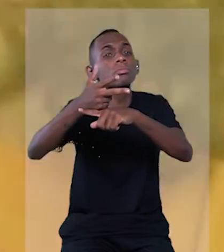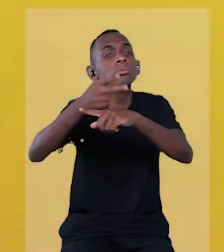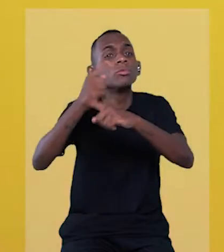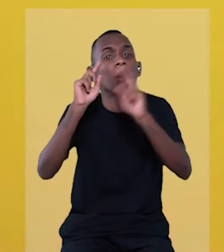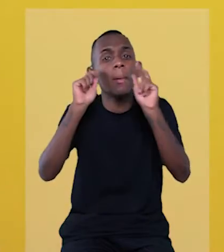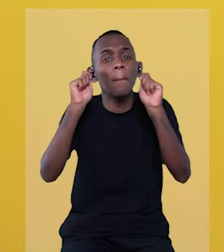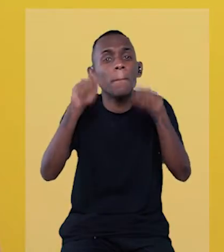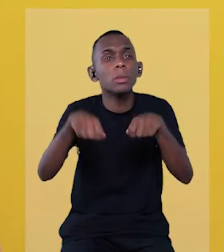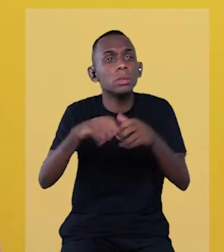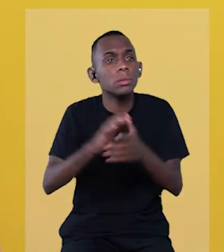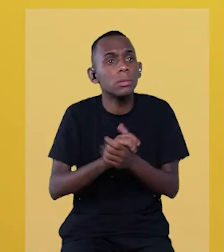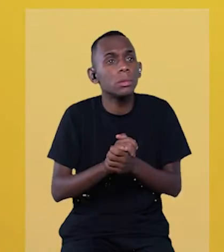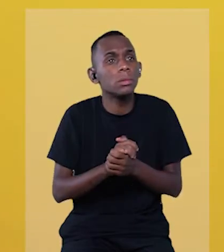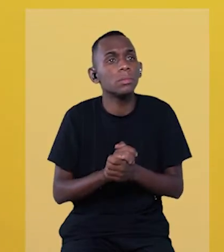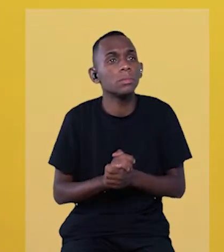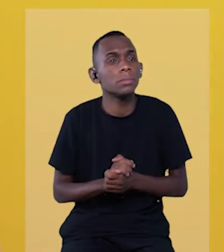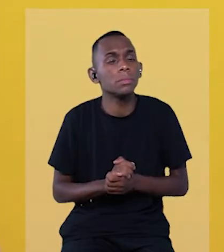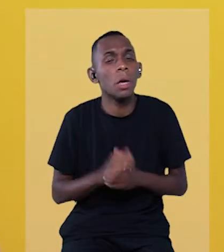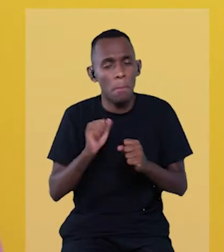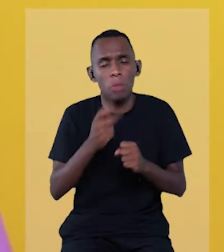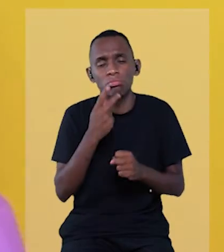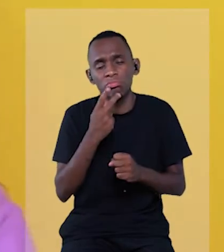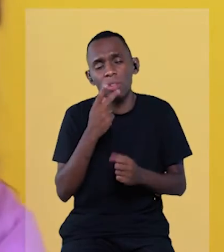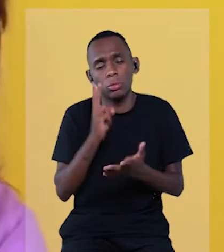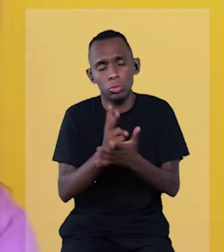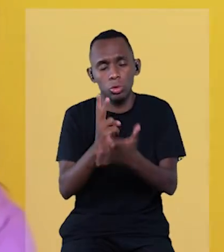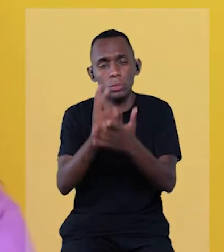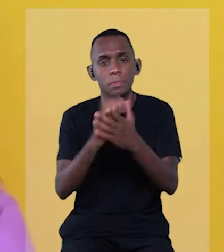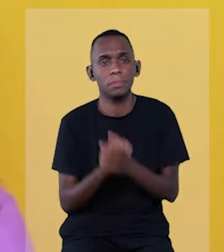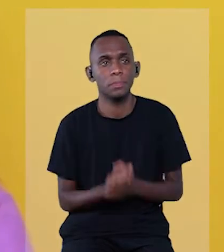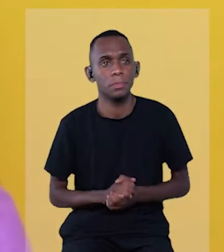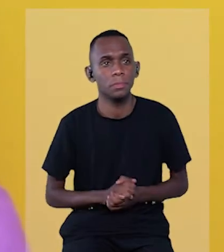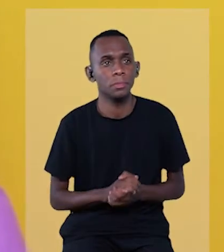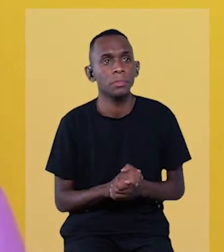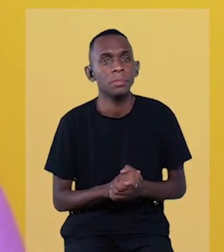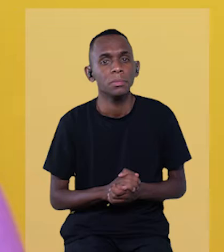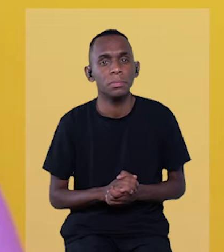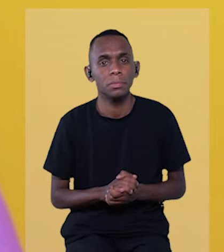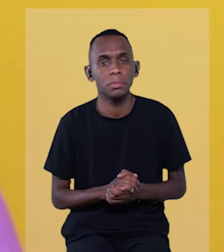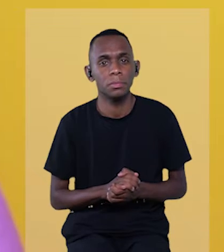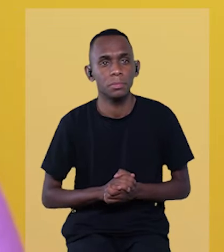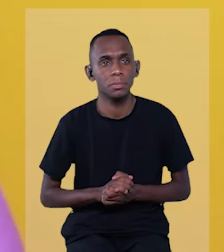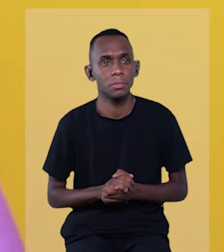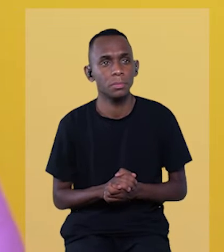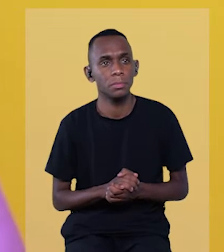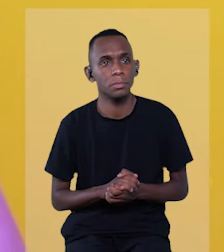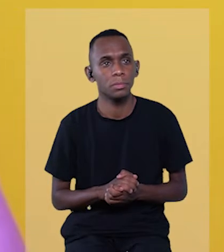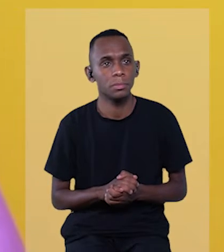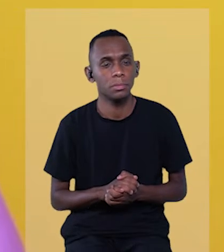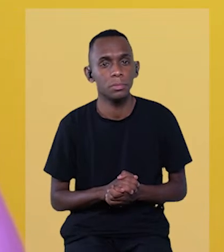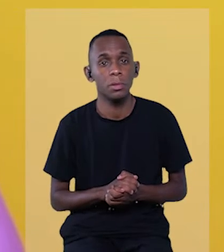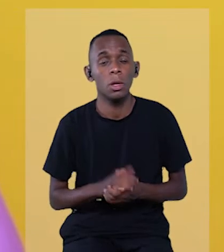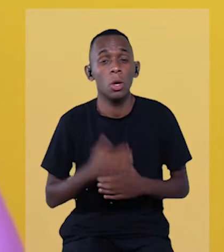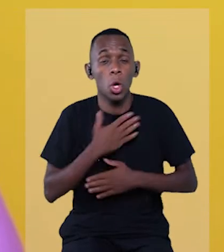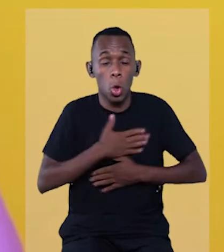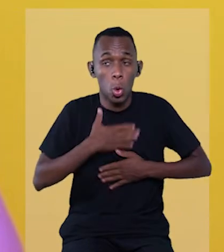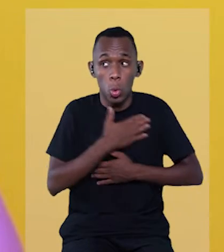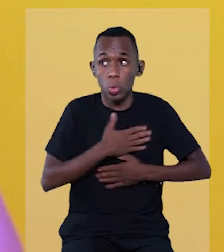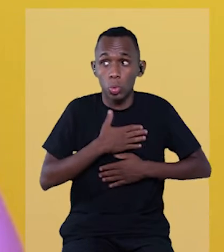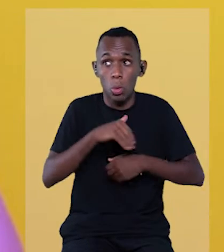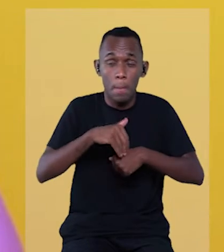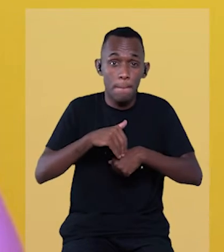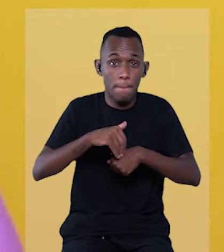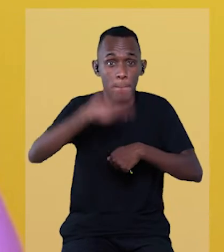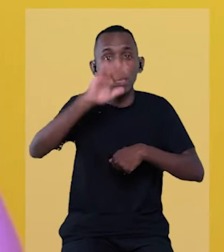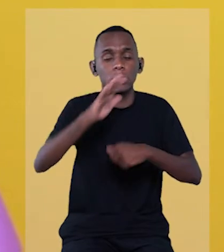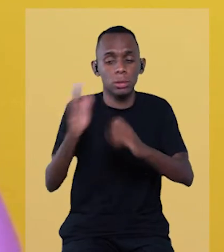que o Laerte fez. Pode ir falando enquanto a gente mostra aqui. O que mais ele